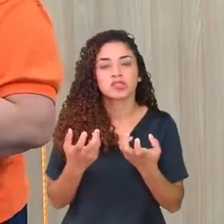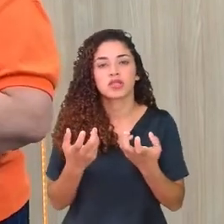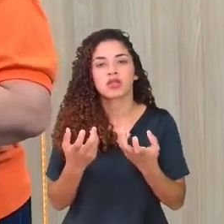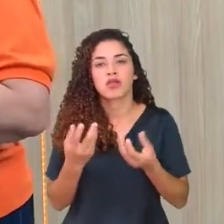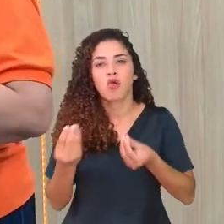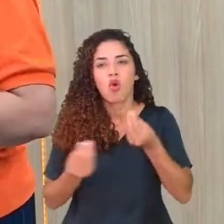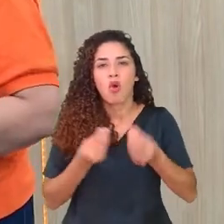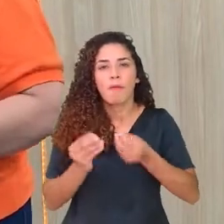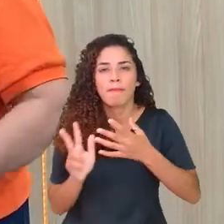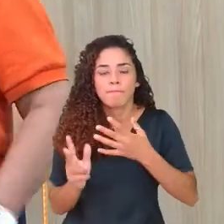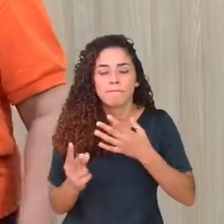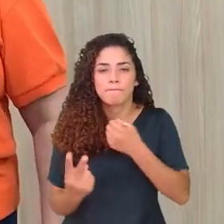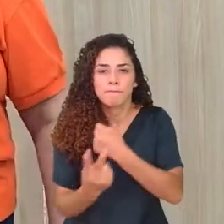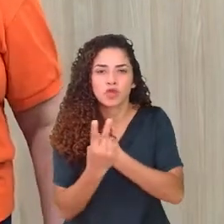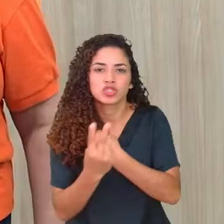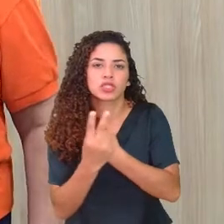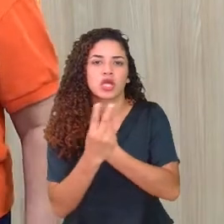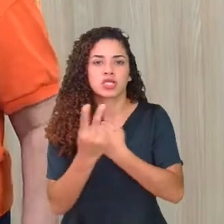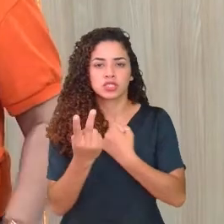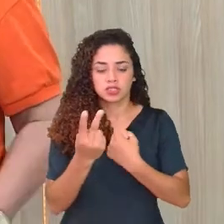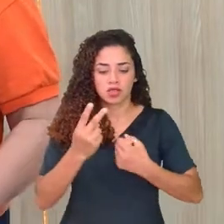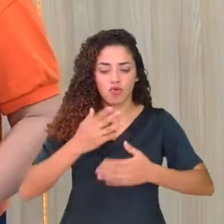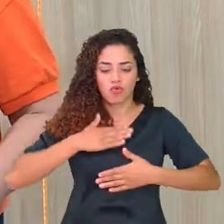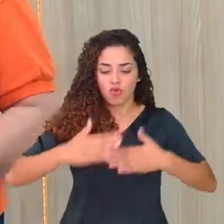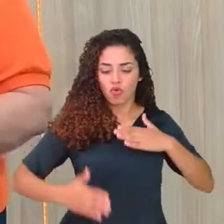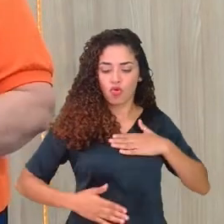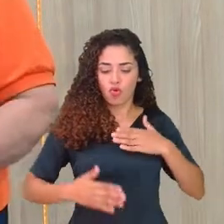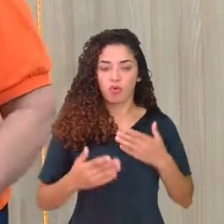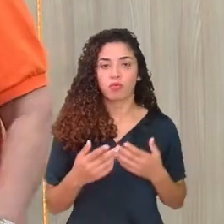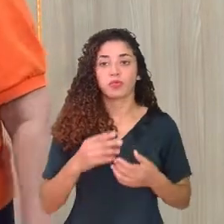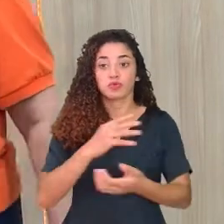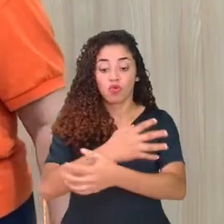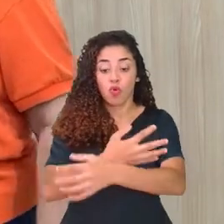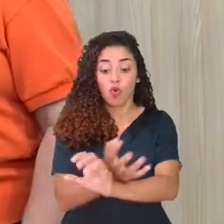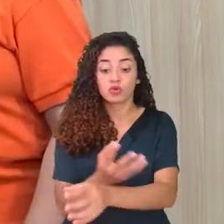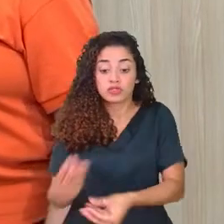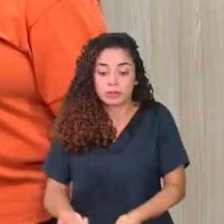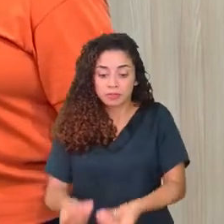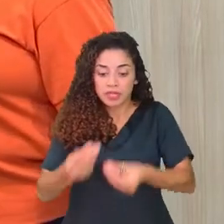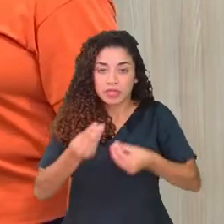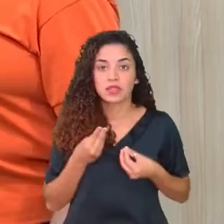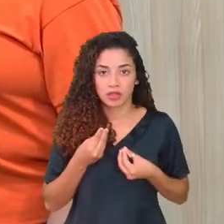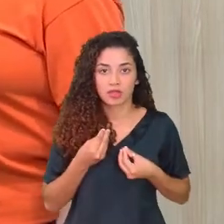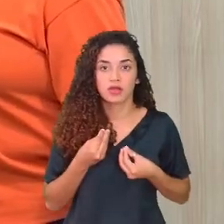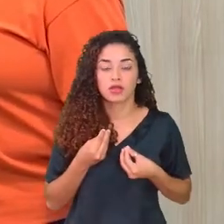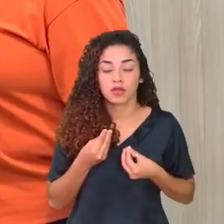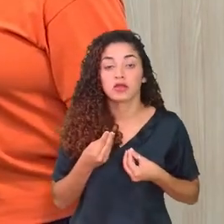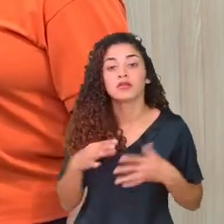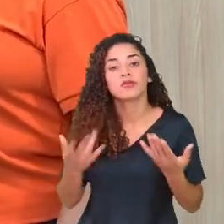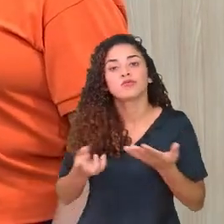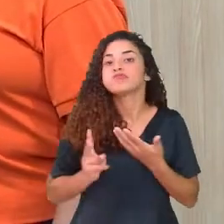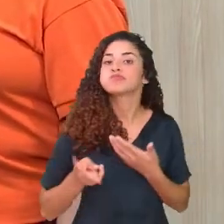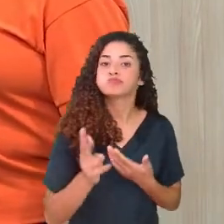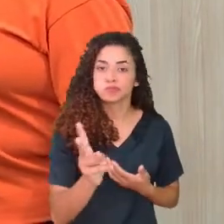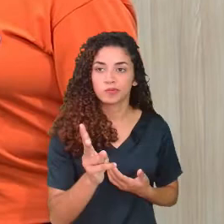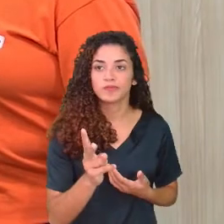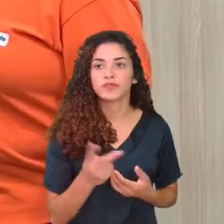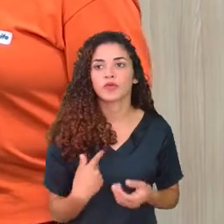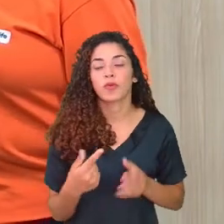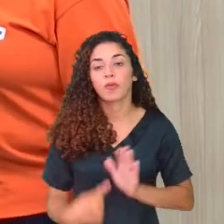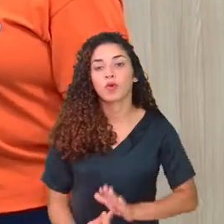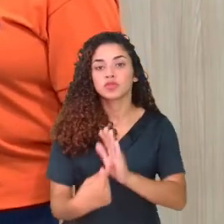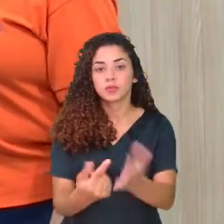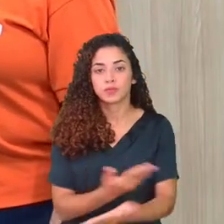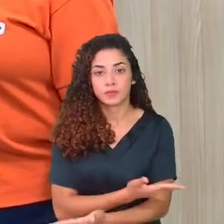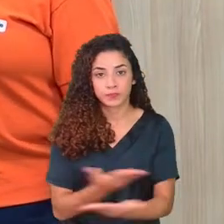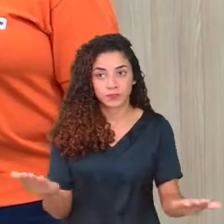dessa proteção que o nosso corpo recebe graças à questão dos ossos. Na continuação, o que eu trago aqui para